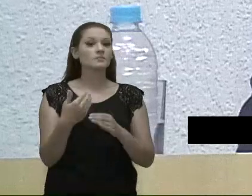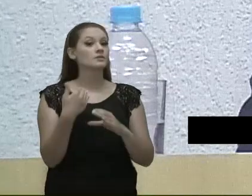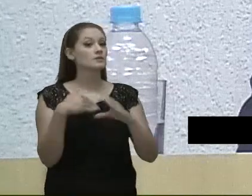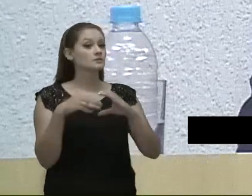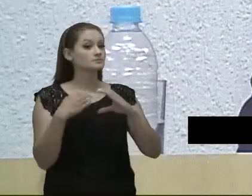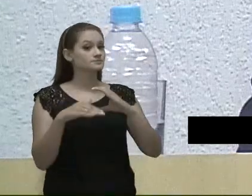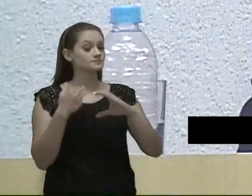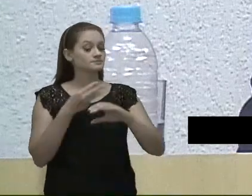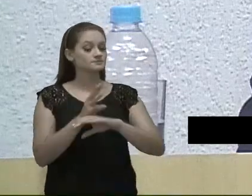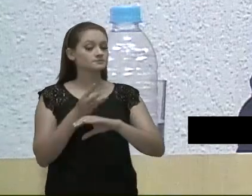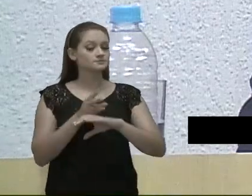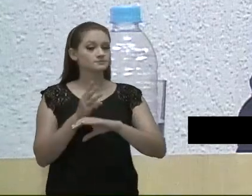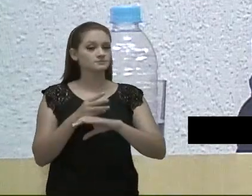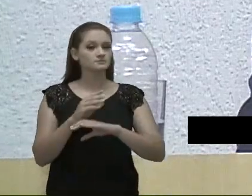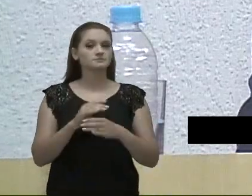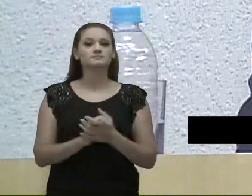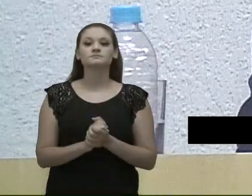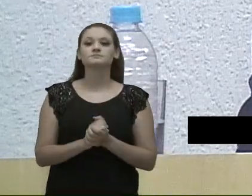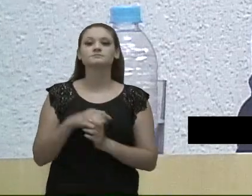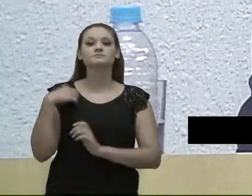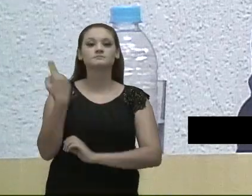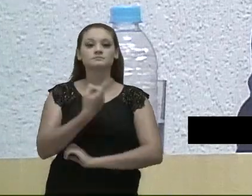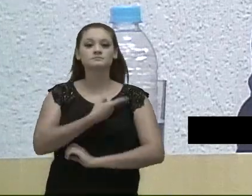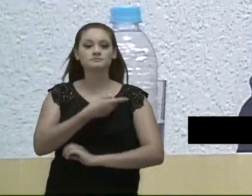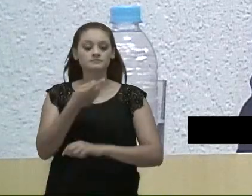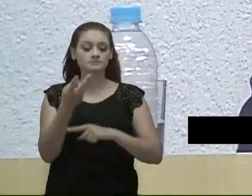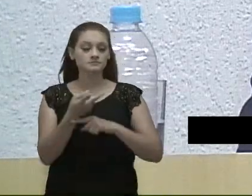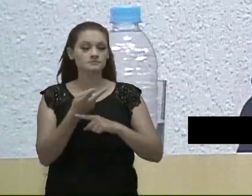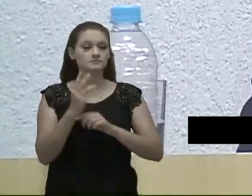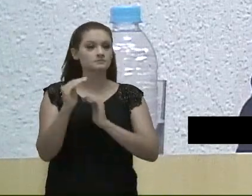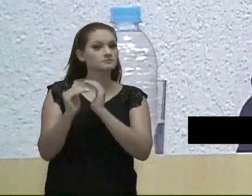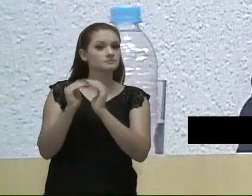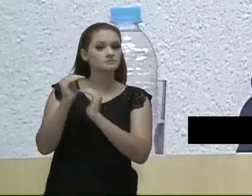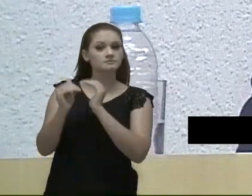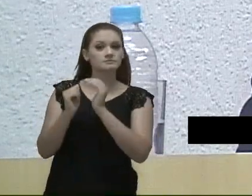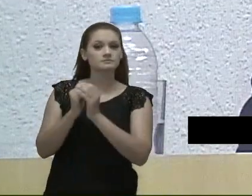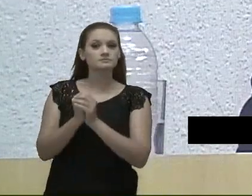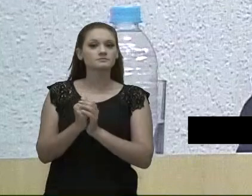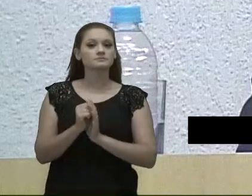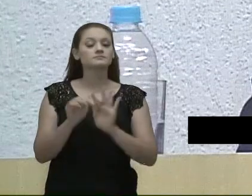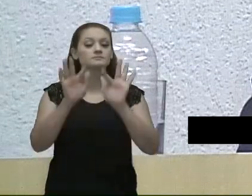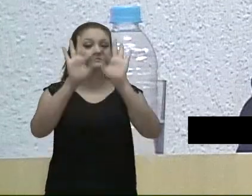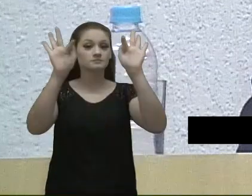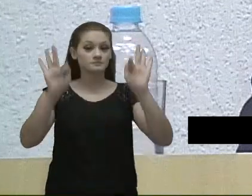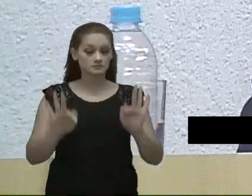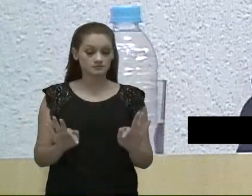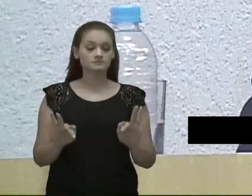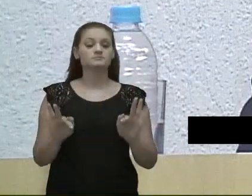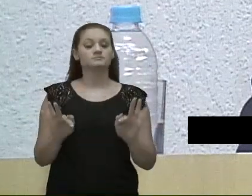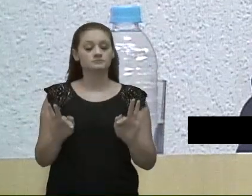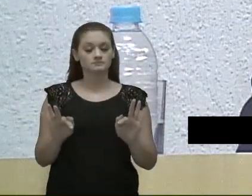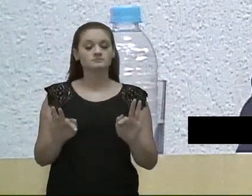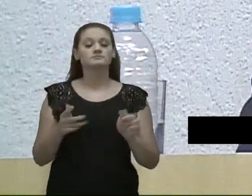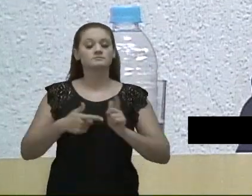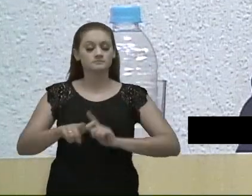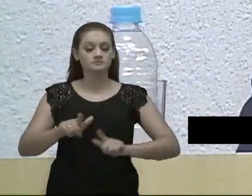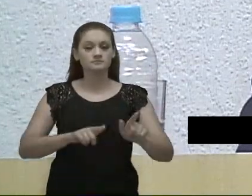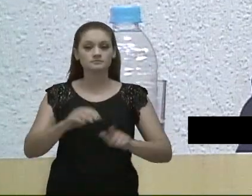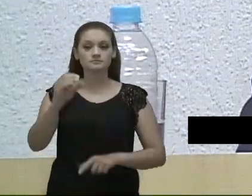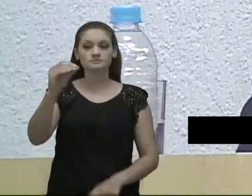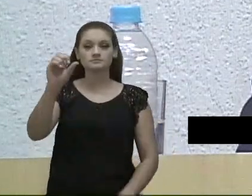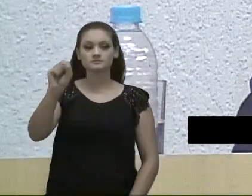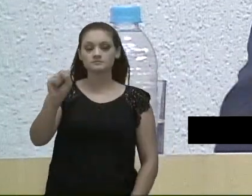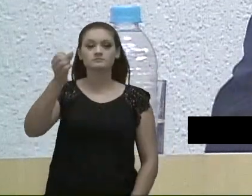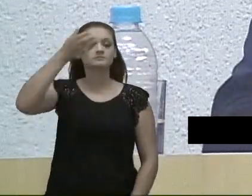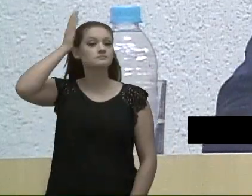e nós estamos apurando passo a passo, tendo em consideração que é uma prestadora de serviço, que presta serviço para uma OS no